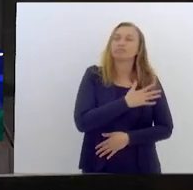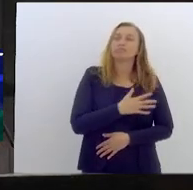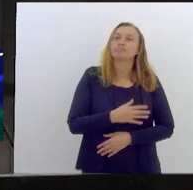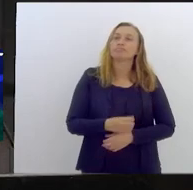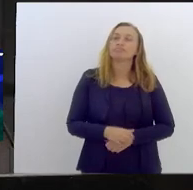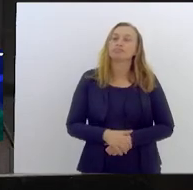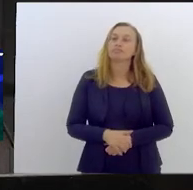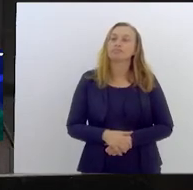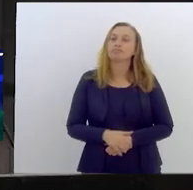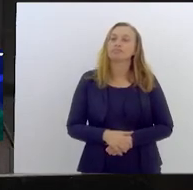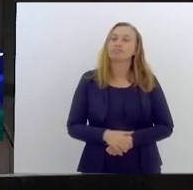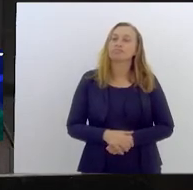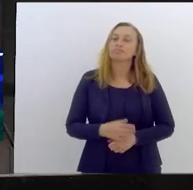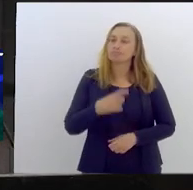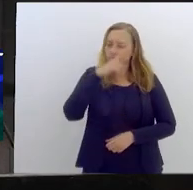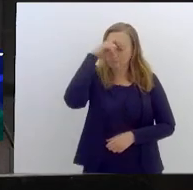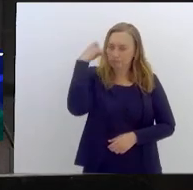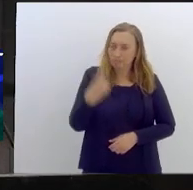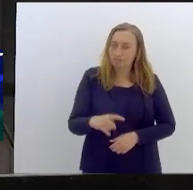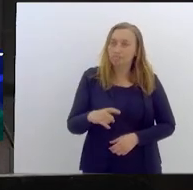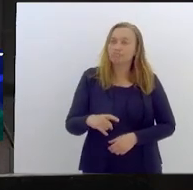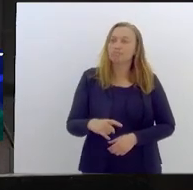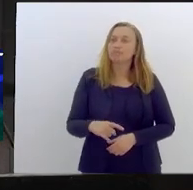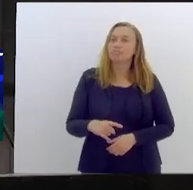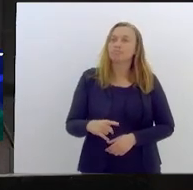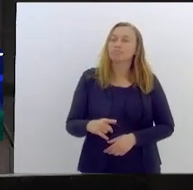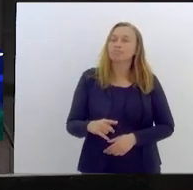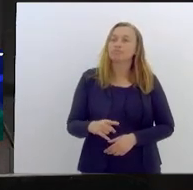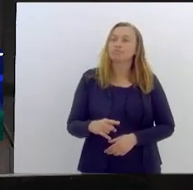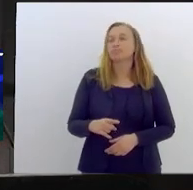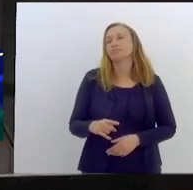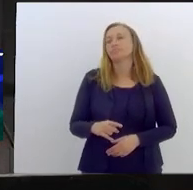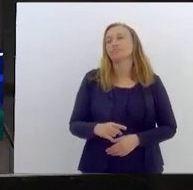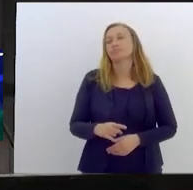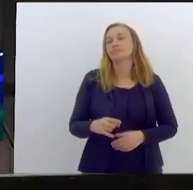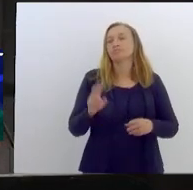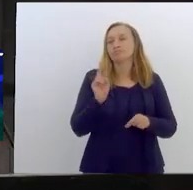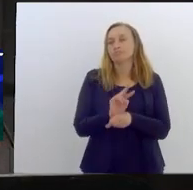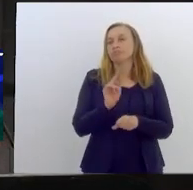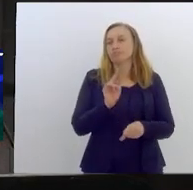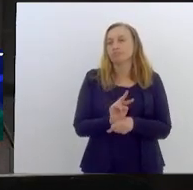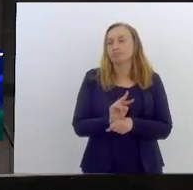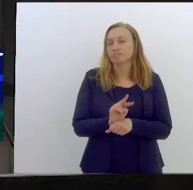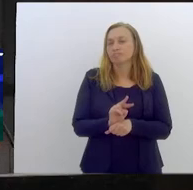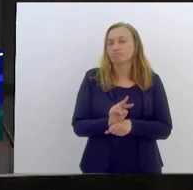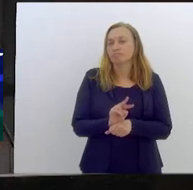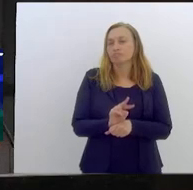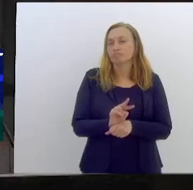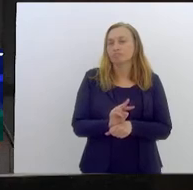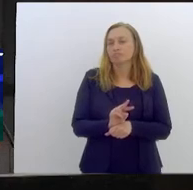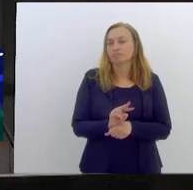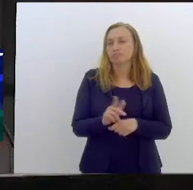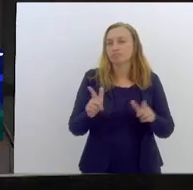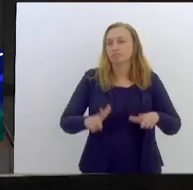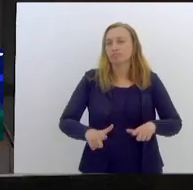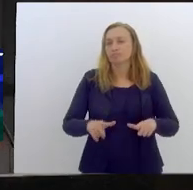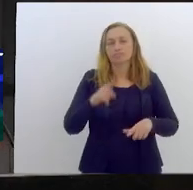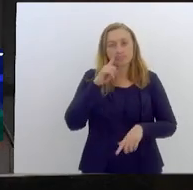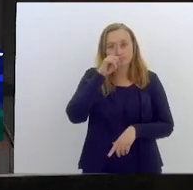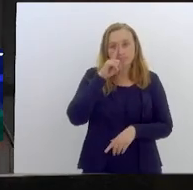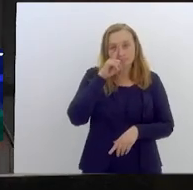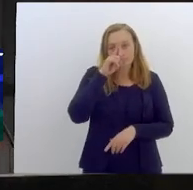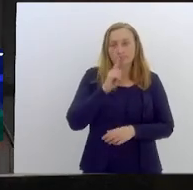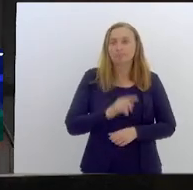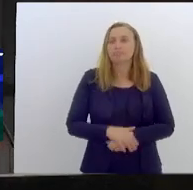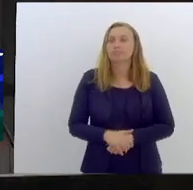dedicam sua vida, seu suor, sacrificam a sua família para proteger uma região extensa, né, a